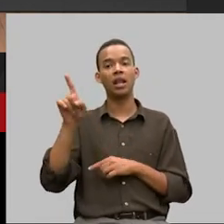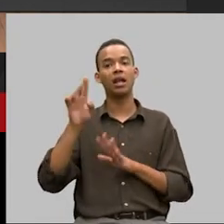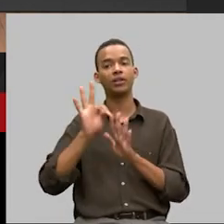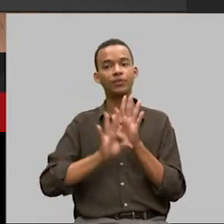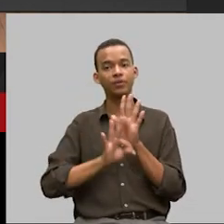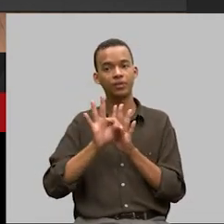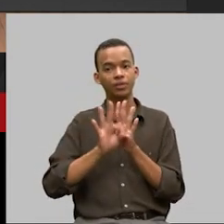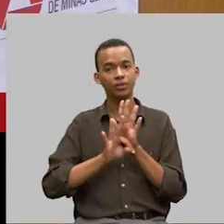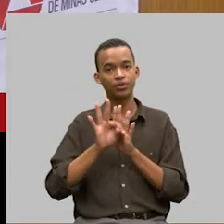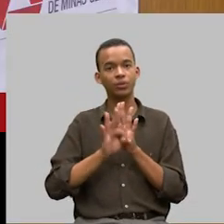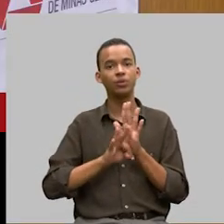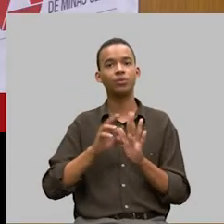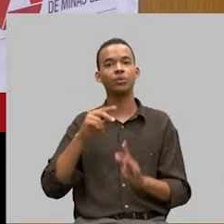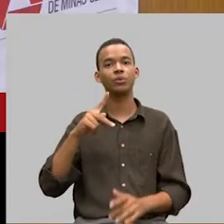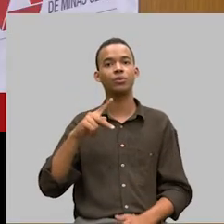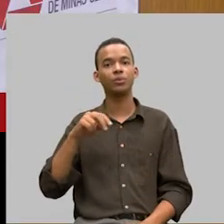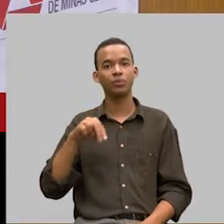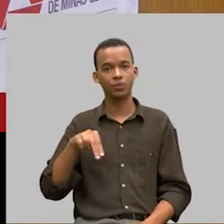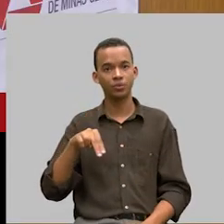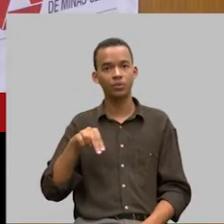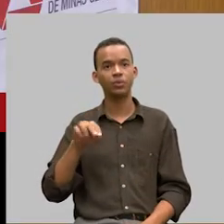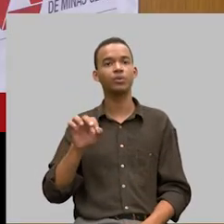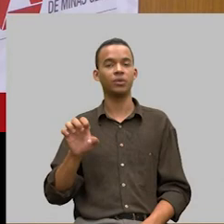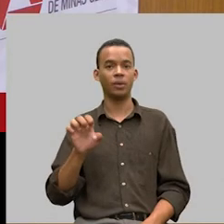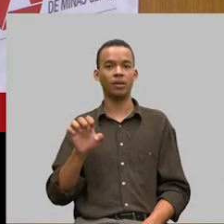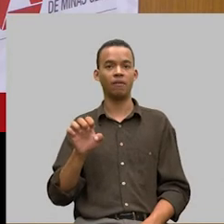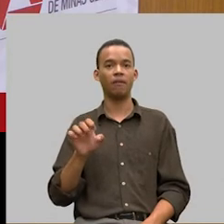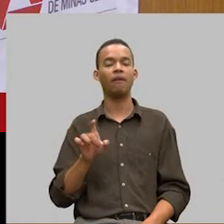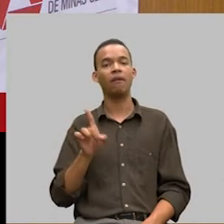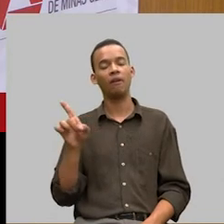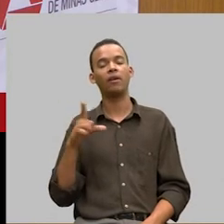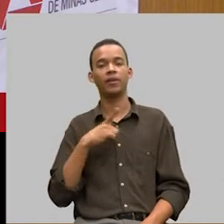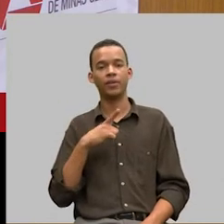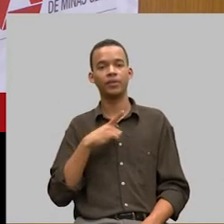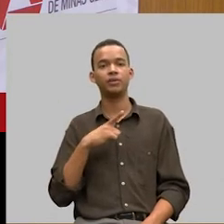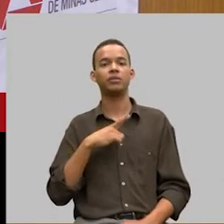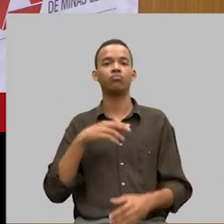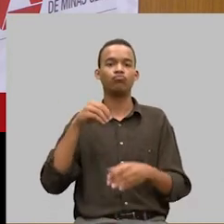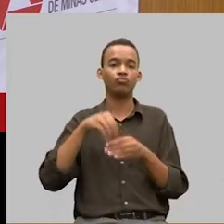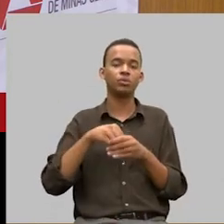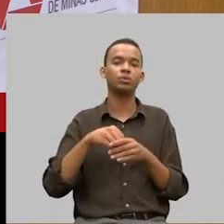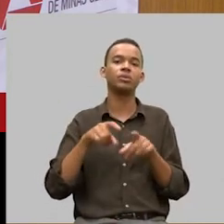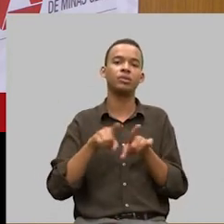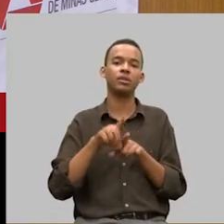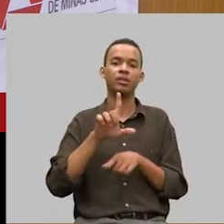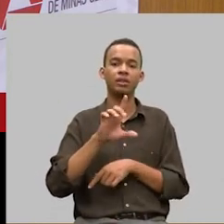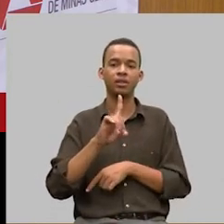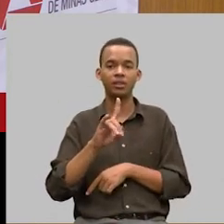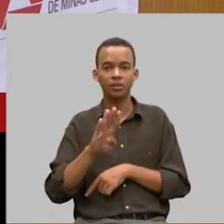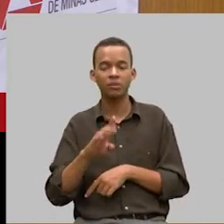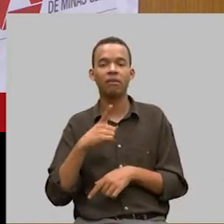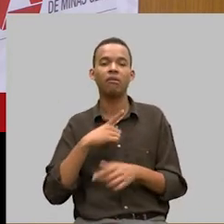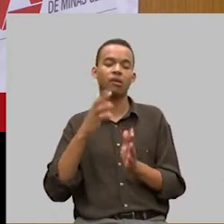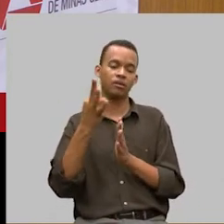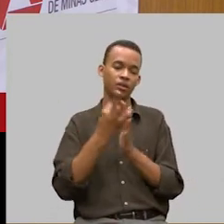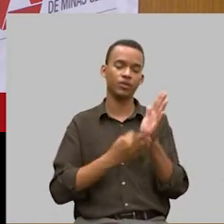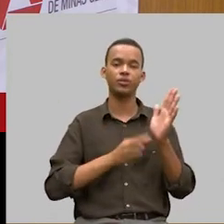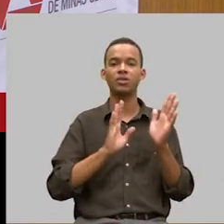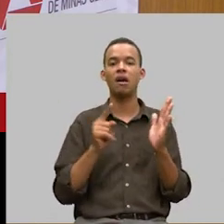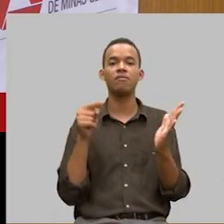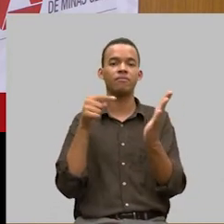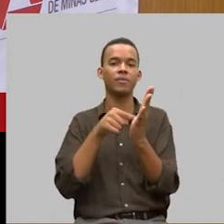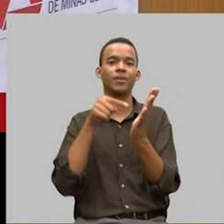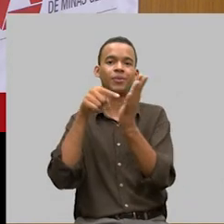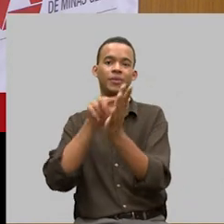Educação assim como no texto da Constituição Federal no texto da LDB já tem as metas elas estão